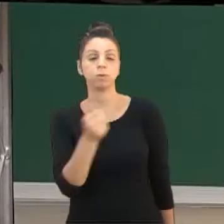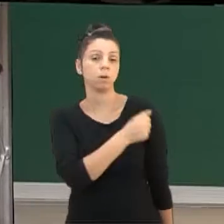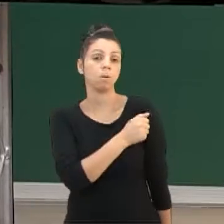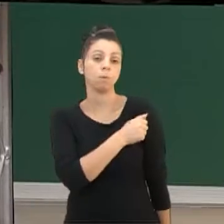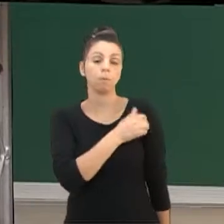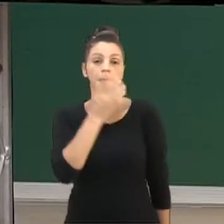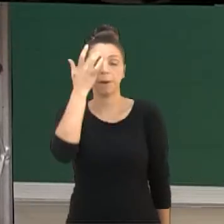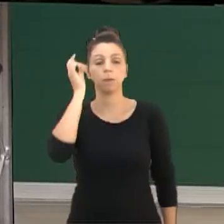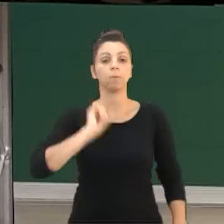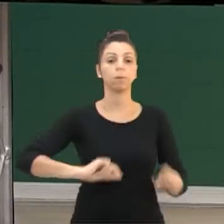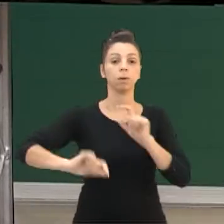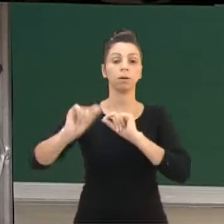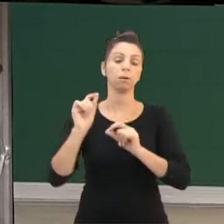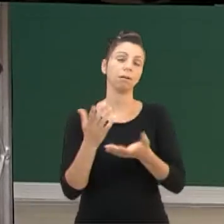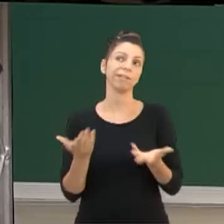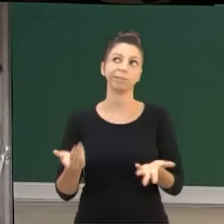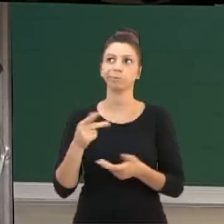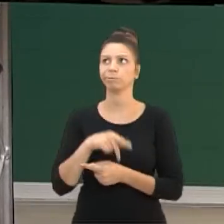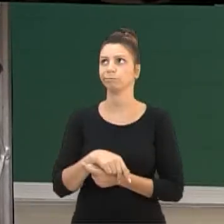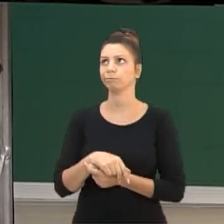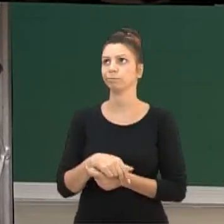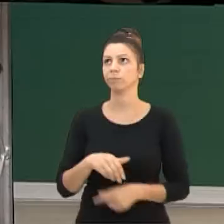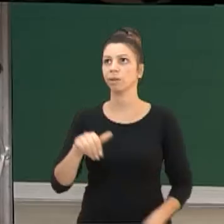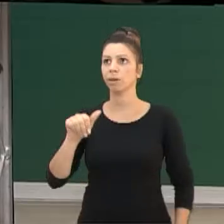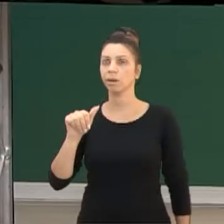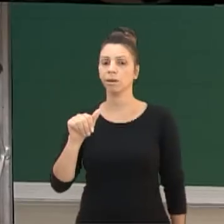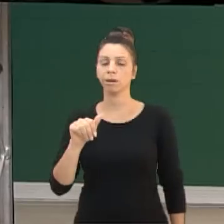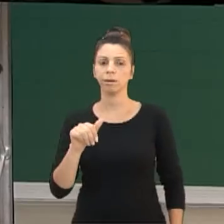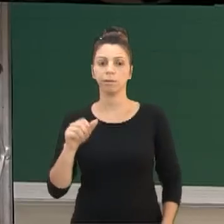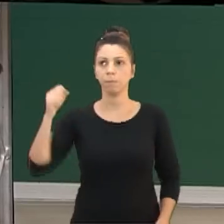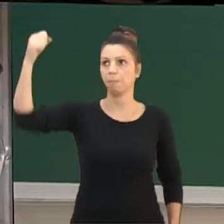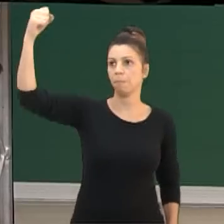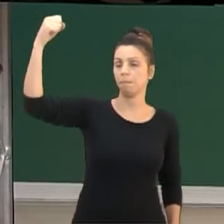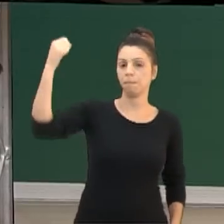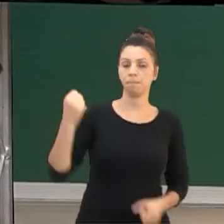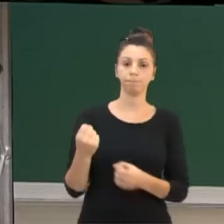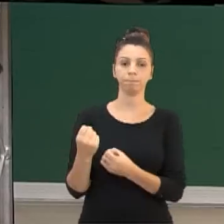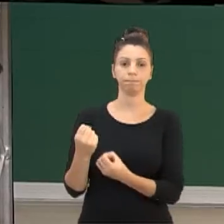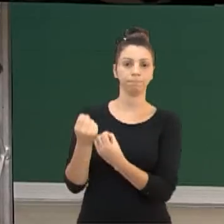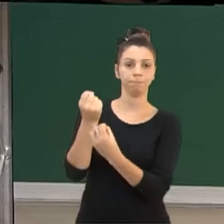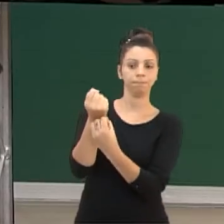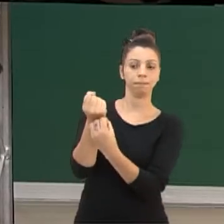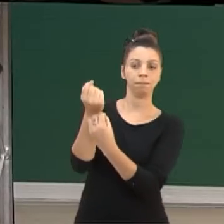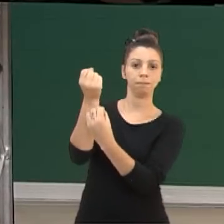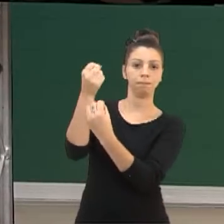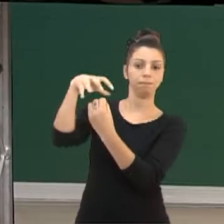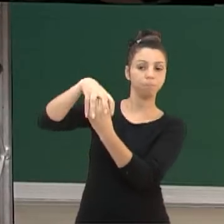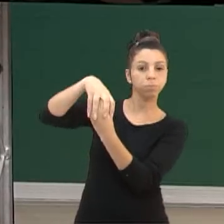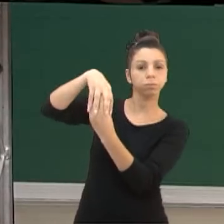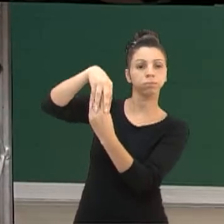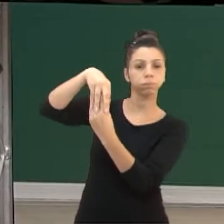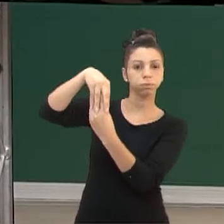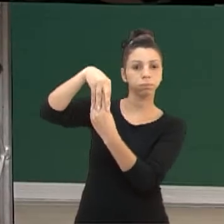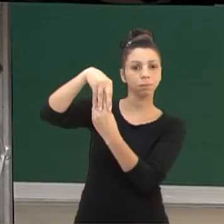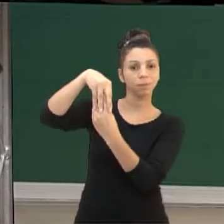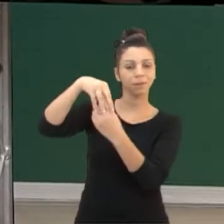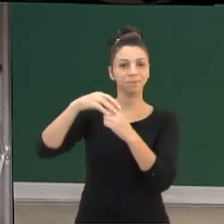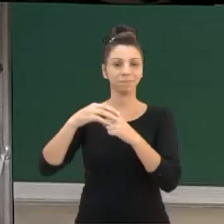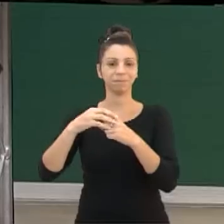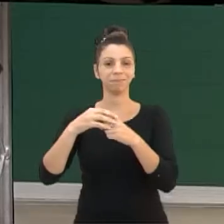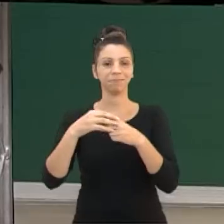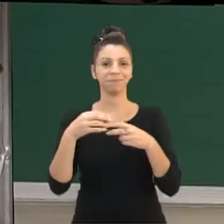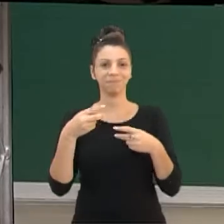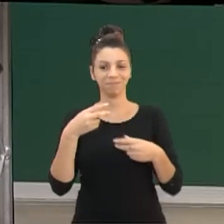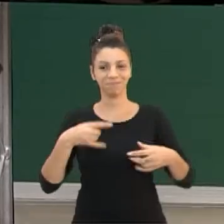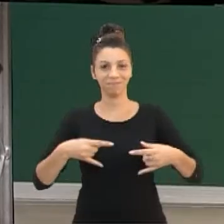talvez alguns falar, professora, será que abajur? Abajur é uma palavra que já foi incorporada, né? Sutiã, que